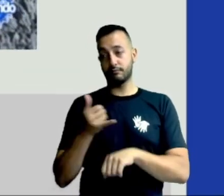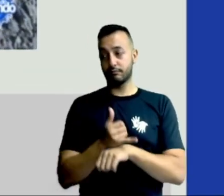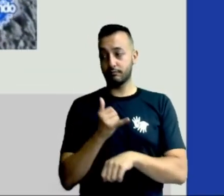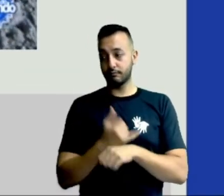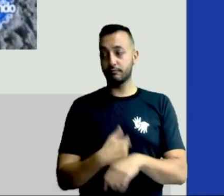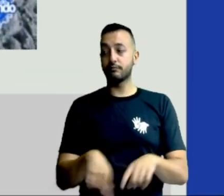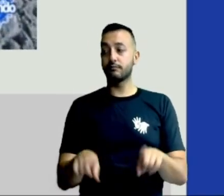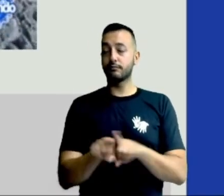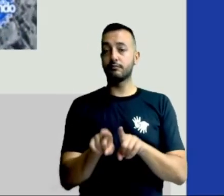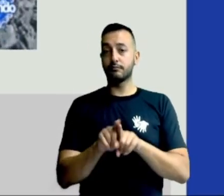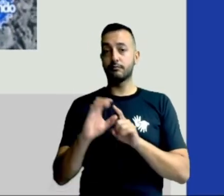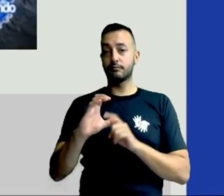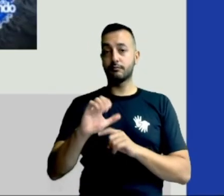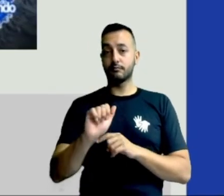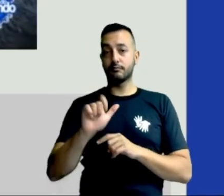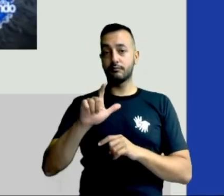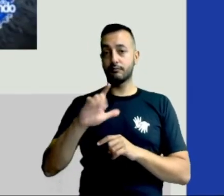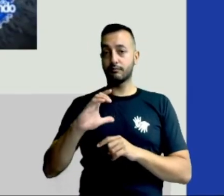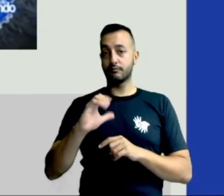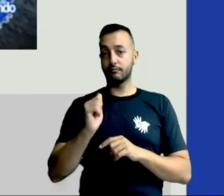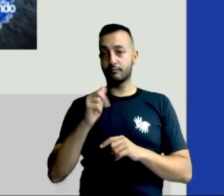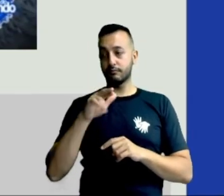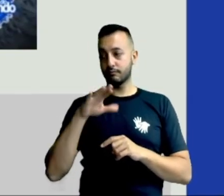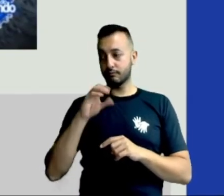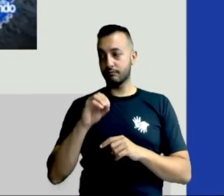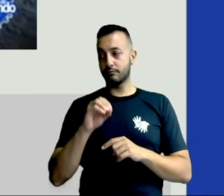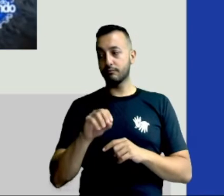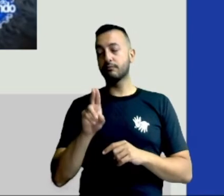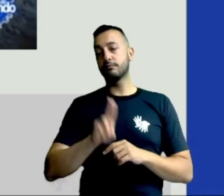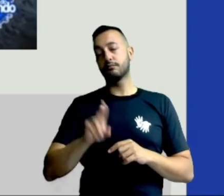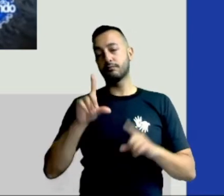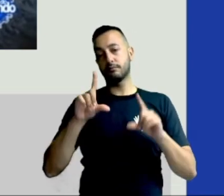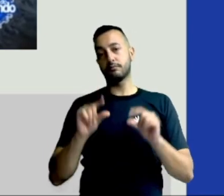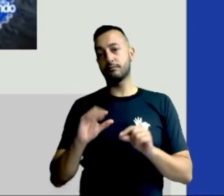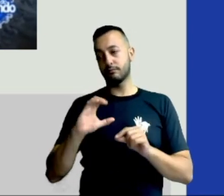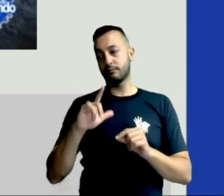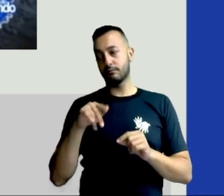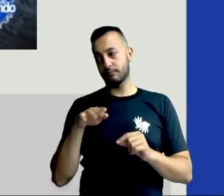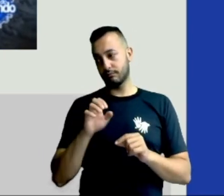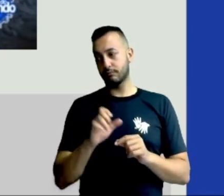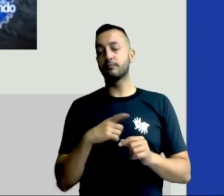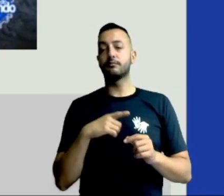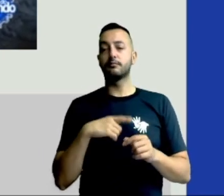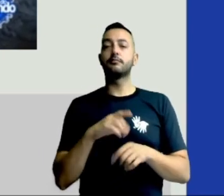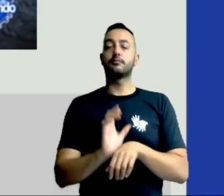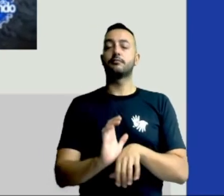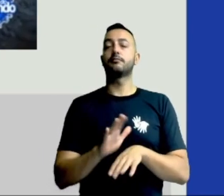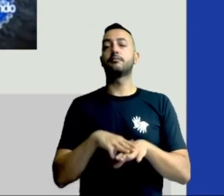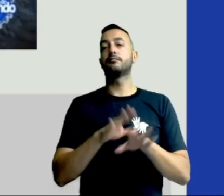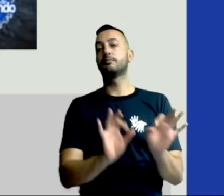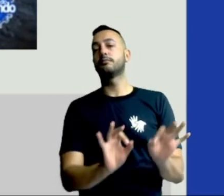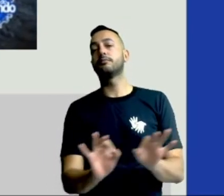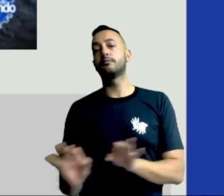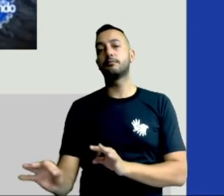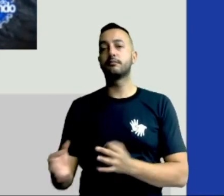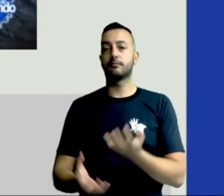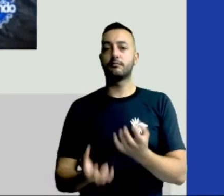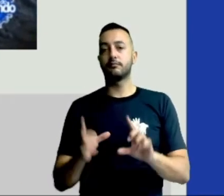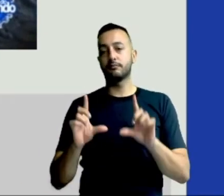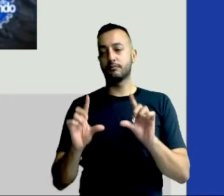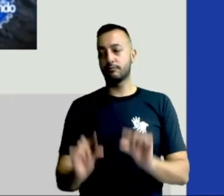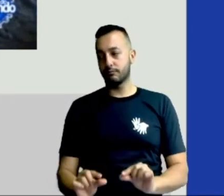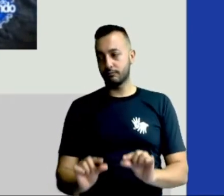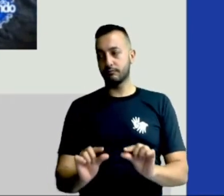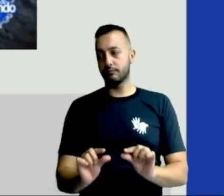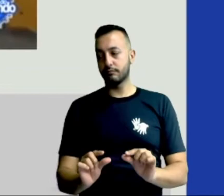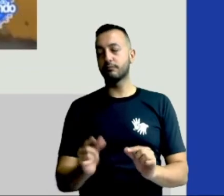E também um pouco de calcário cru. Ele serve para usar menos clinker. E aí a gente tem um cimento mais sustentável, porque você vai usar menos o forno e o cimento